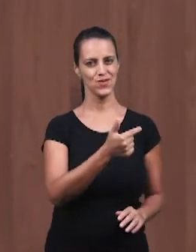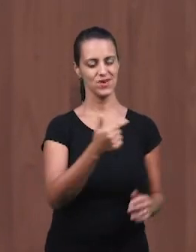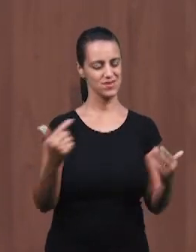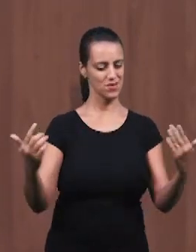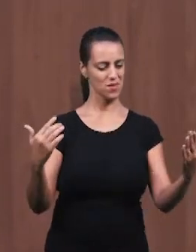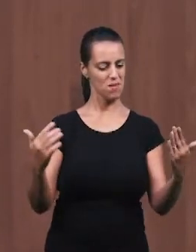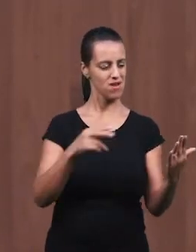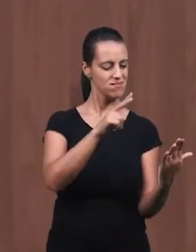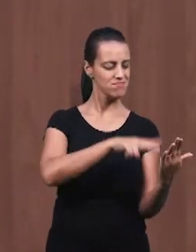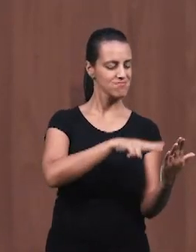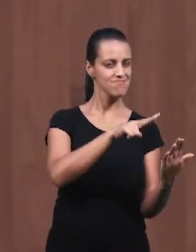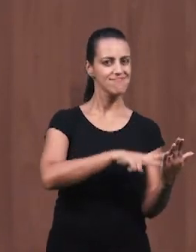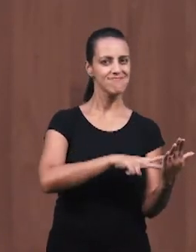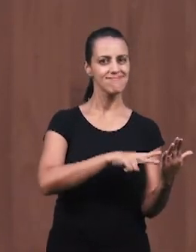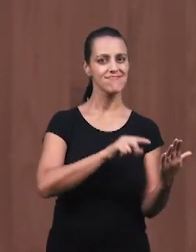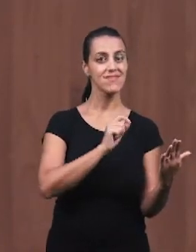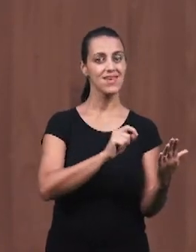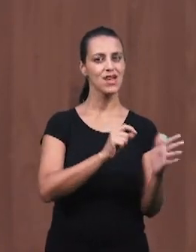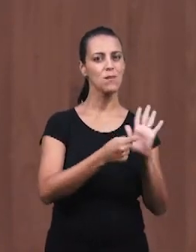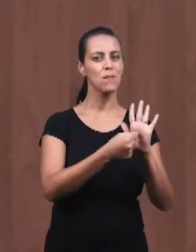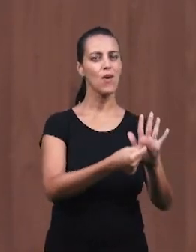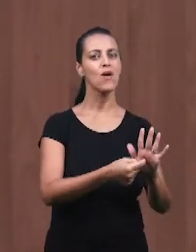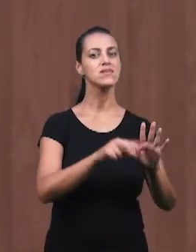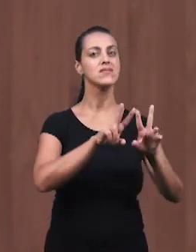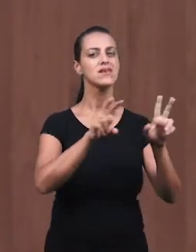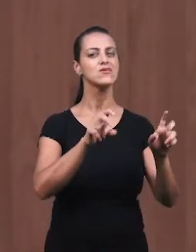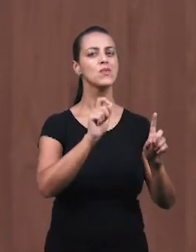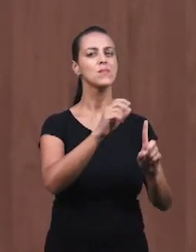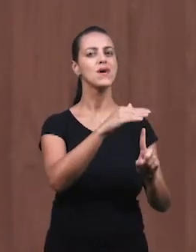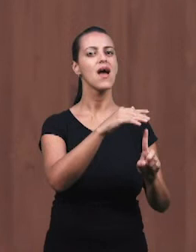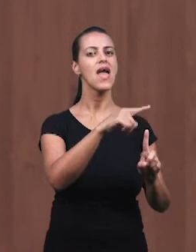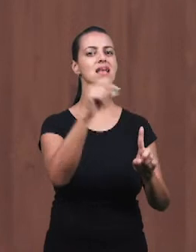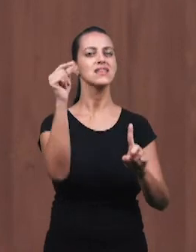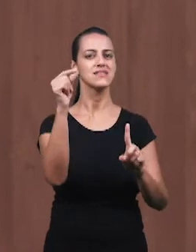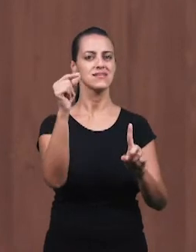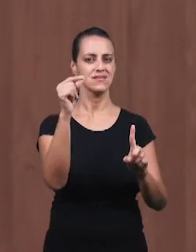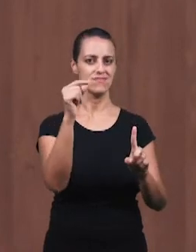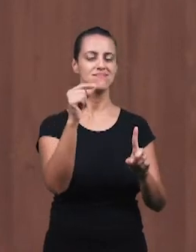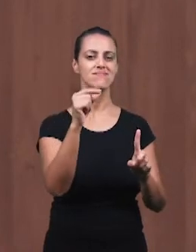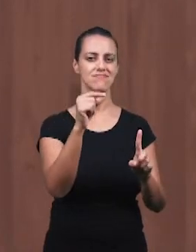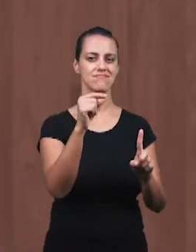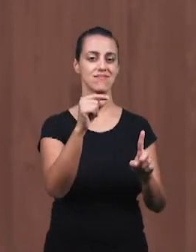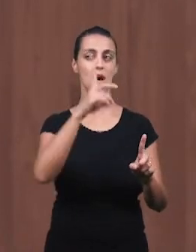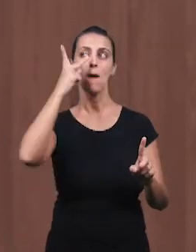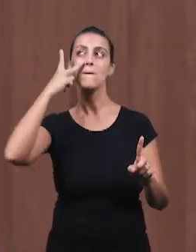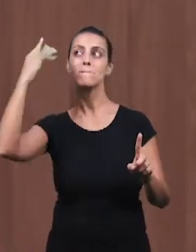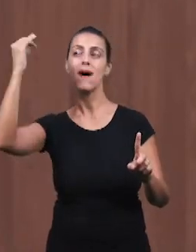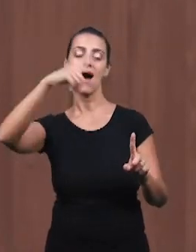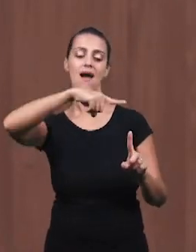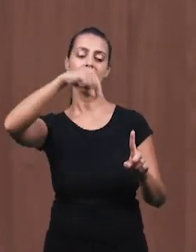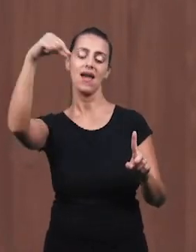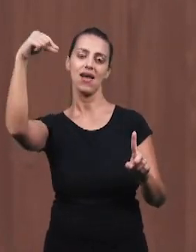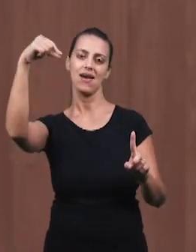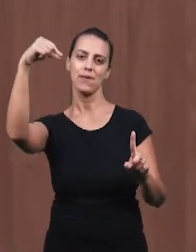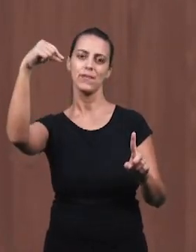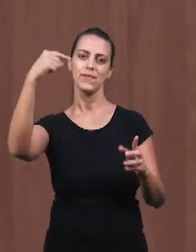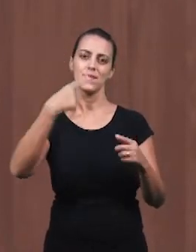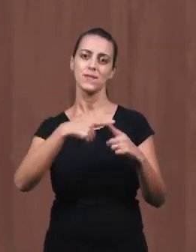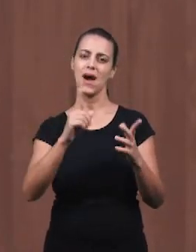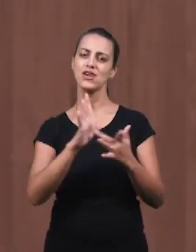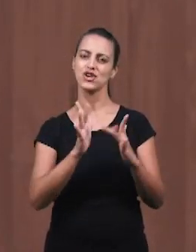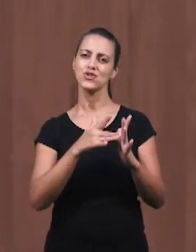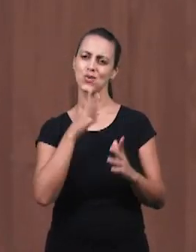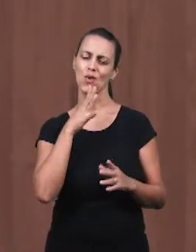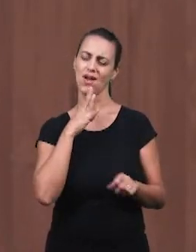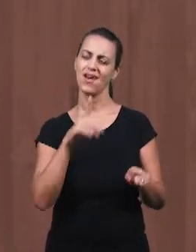capítulo 1, verso 2, quando fala a respeito da eleição, e a eleição feita pelo Pai, mas que o Senhor